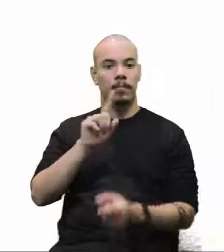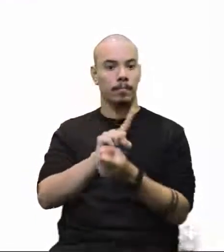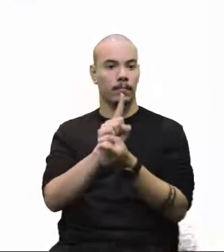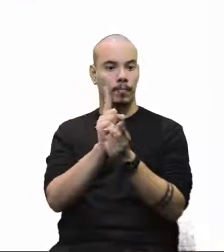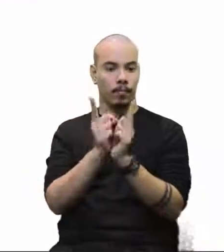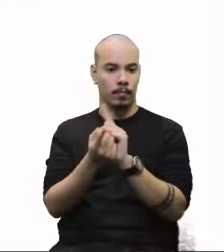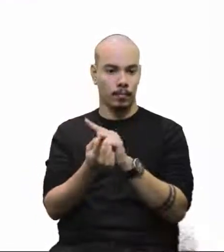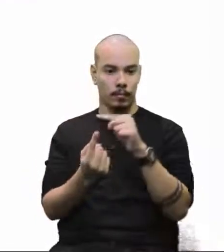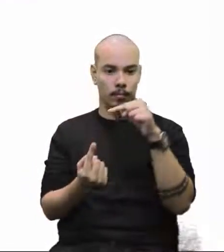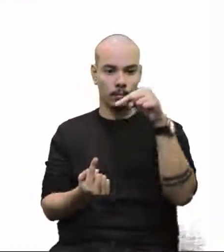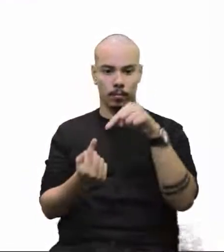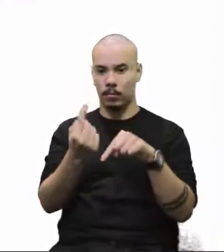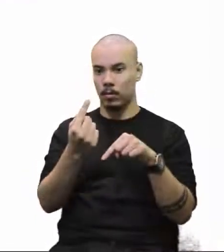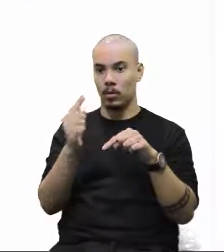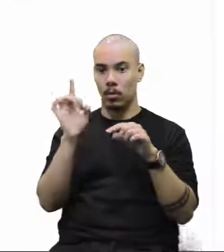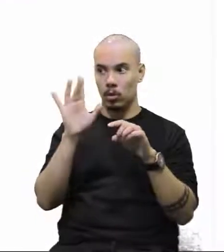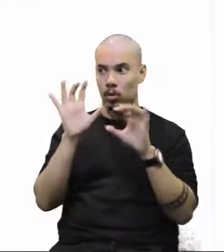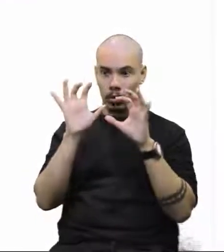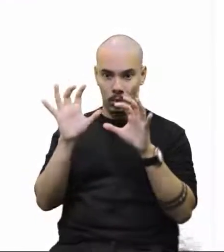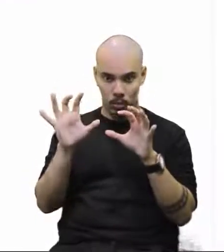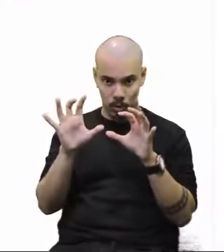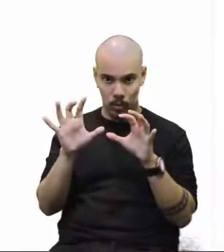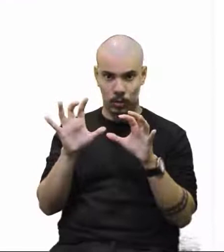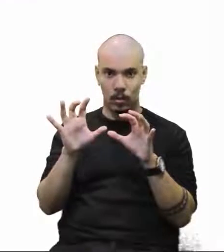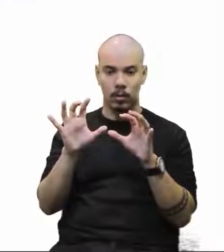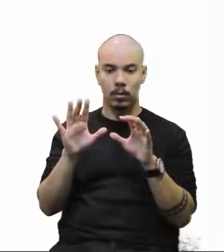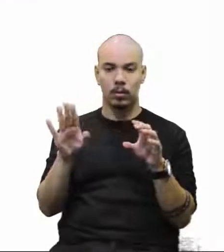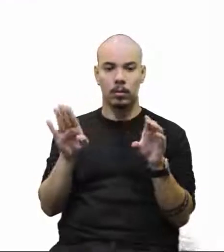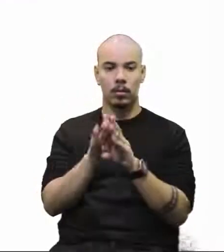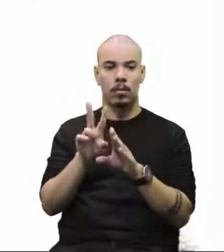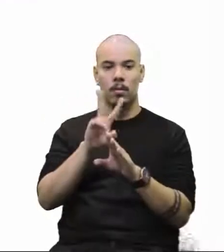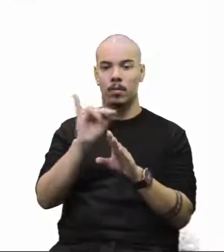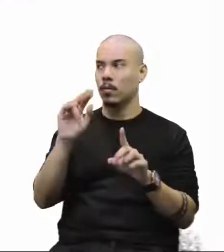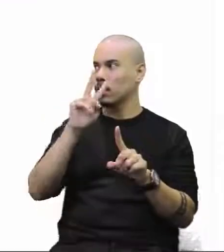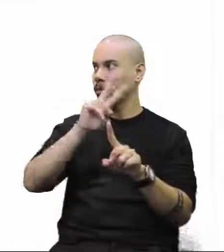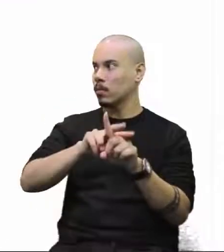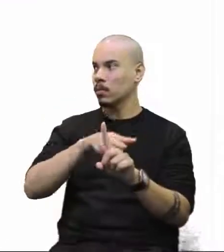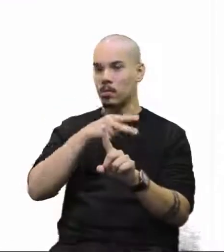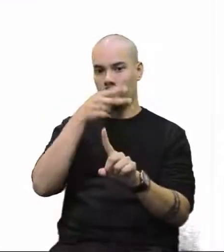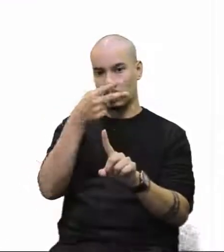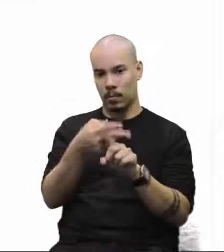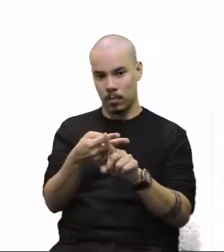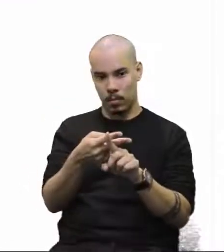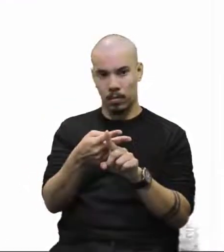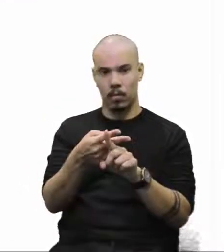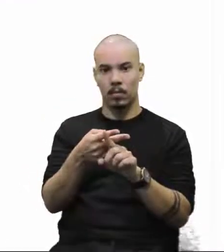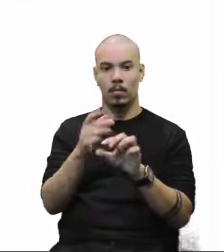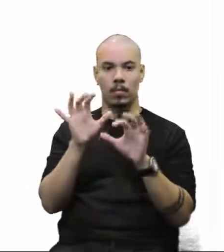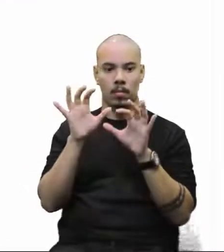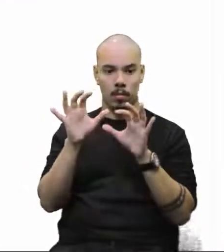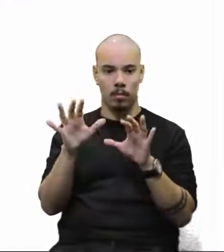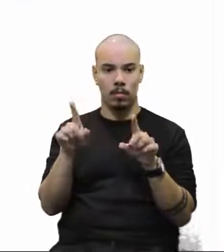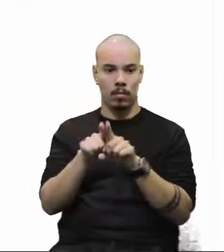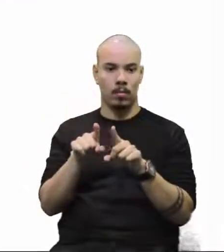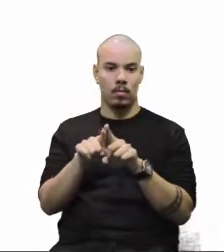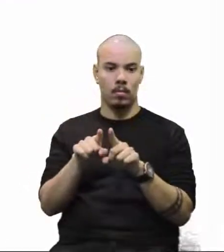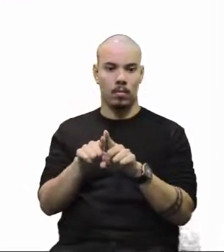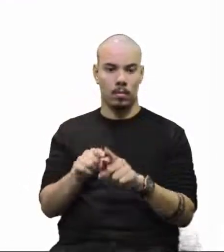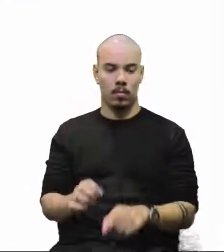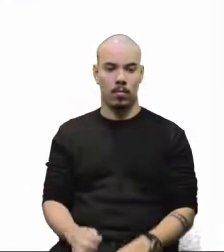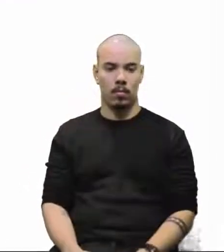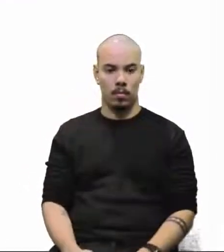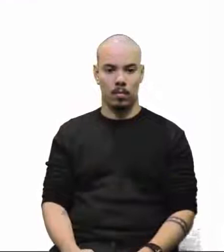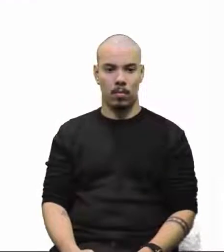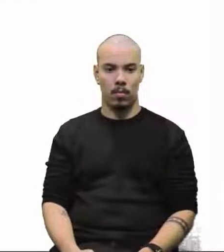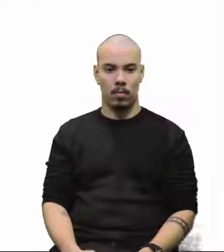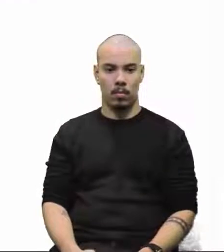o sentido. Só vai inverter o sentido e outra, vai dobrar, né? Essa situação aqui. Só